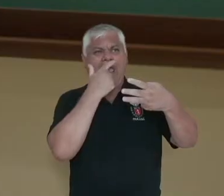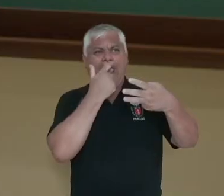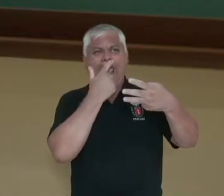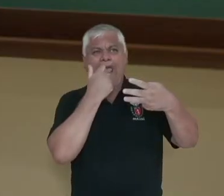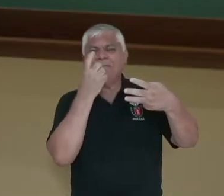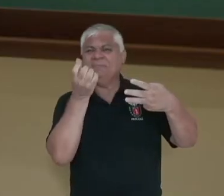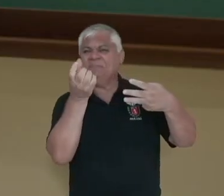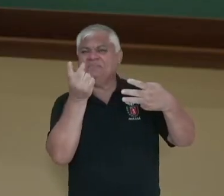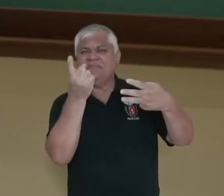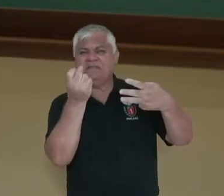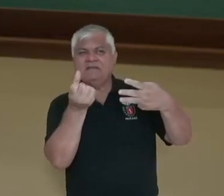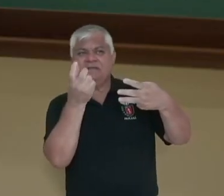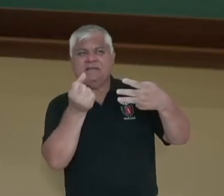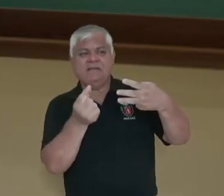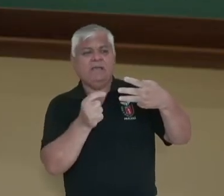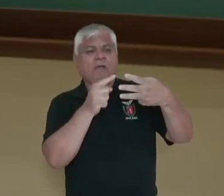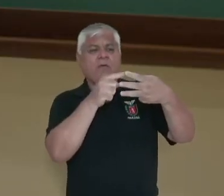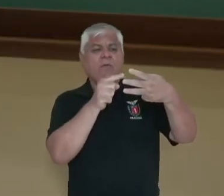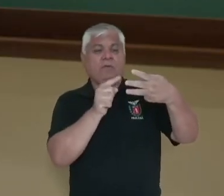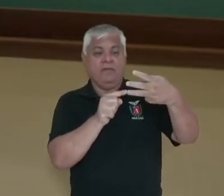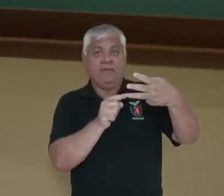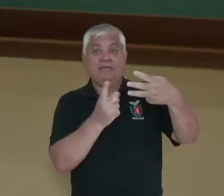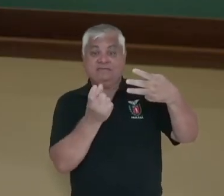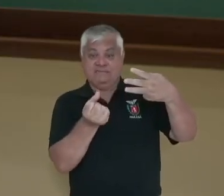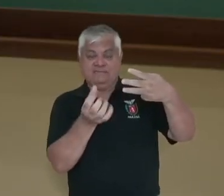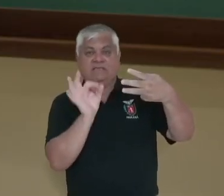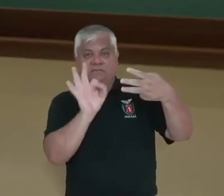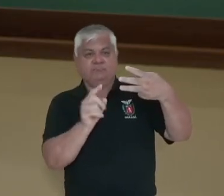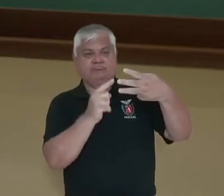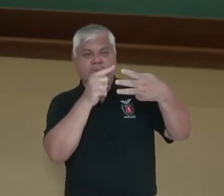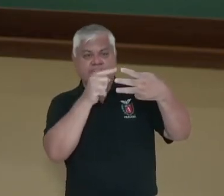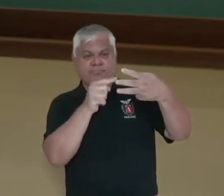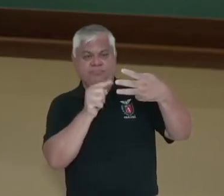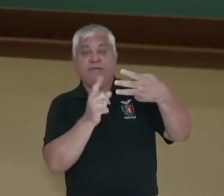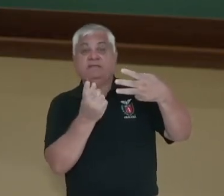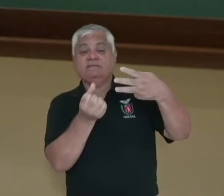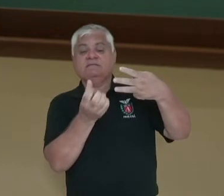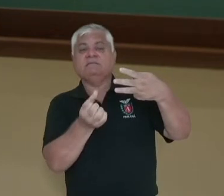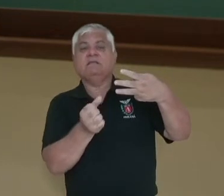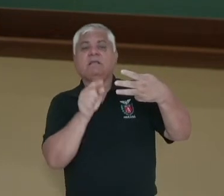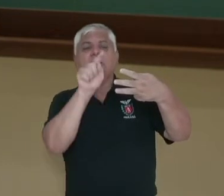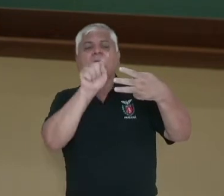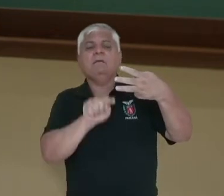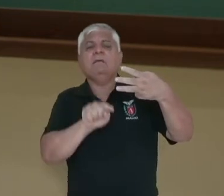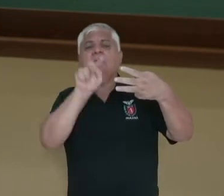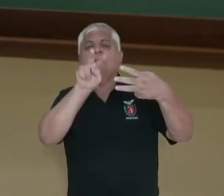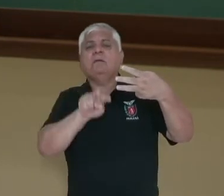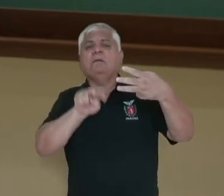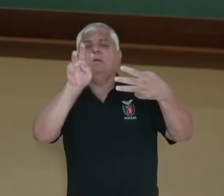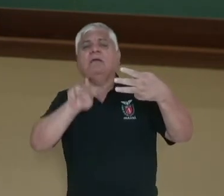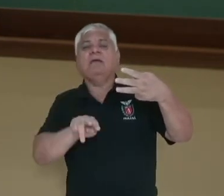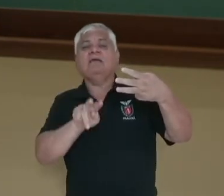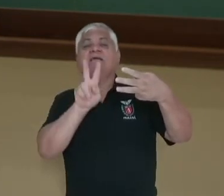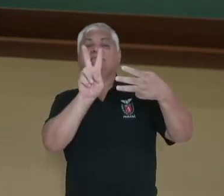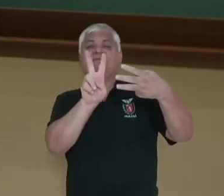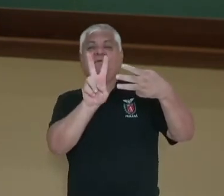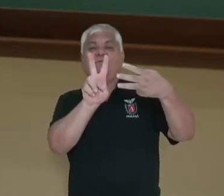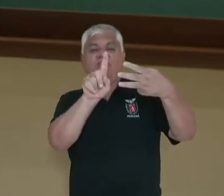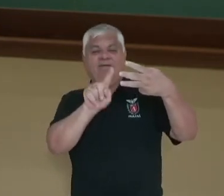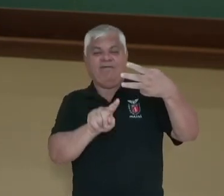está na primeira, segunda, terceira. Está na terceira linha, professora. E em qual coluna? Segunda coluna. Então,